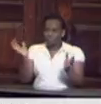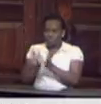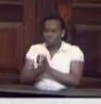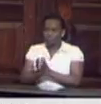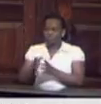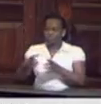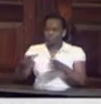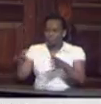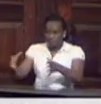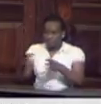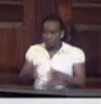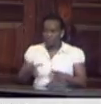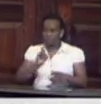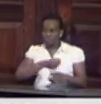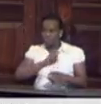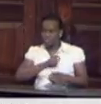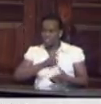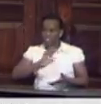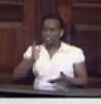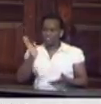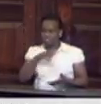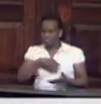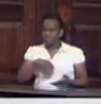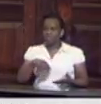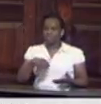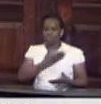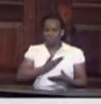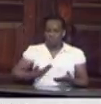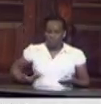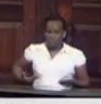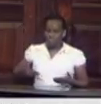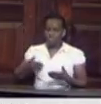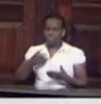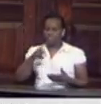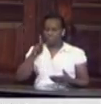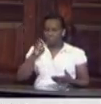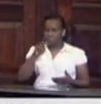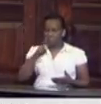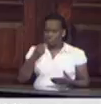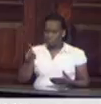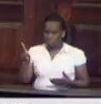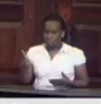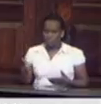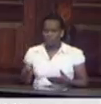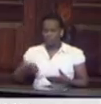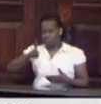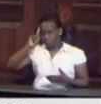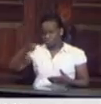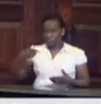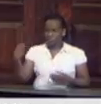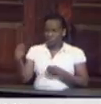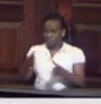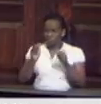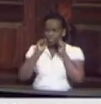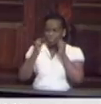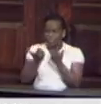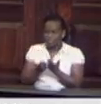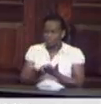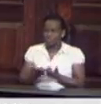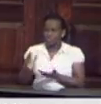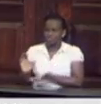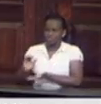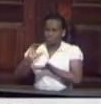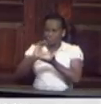de maldades da qualidade que o governador Pezão mandou para a Assembleia,